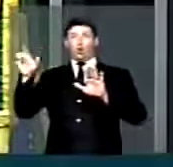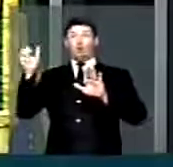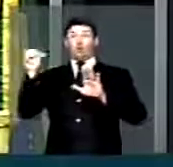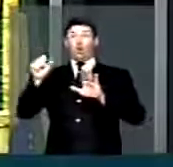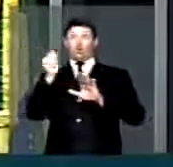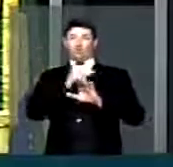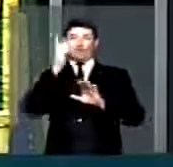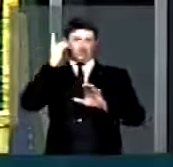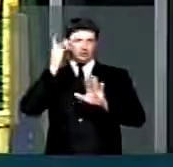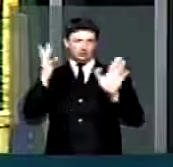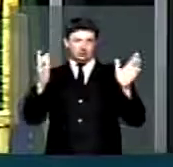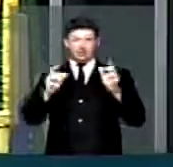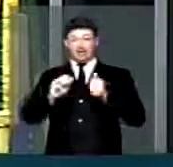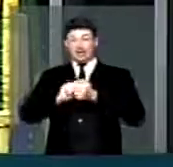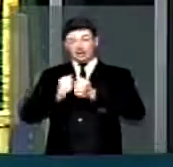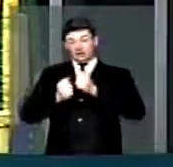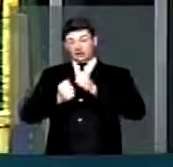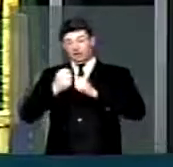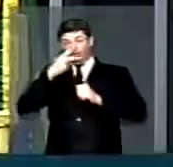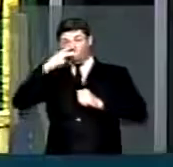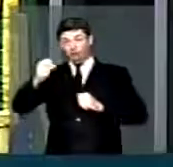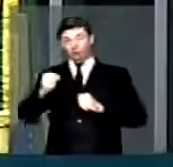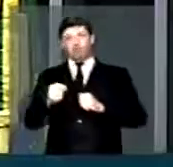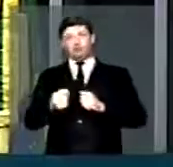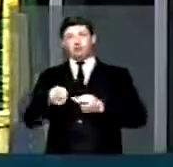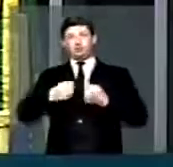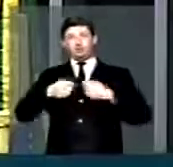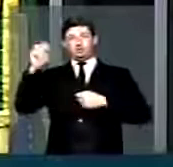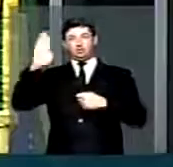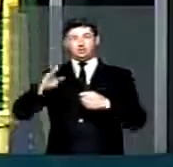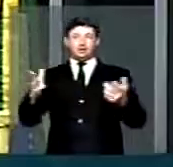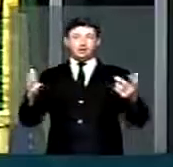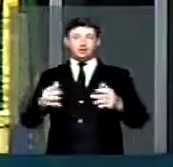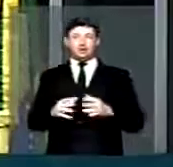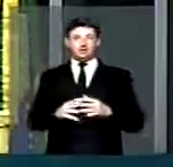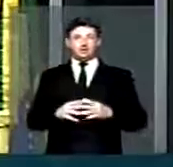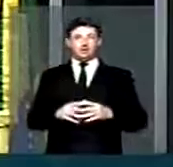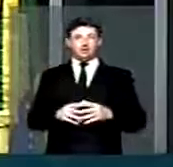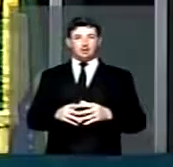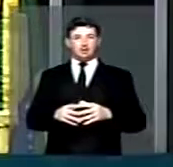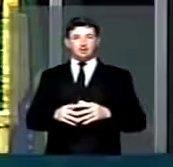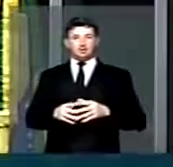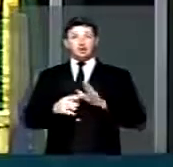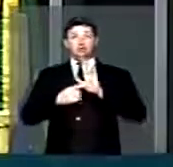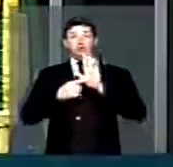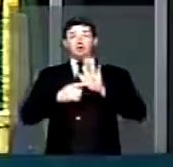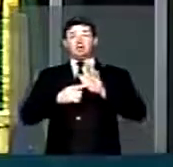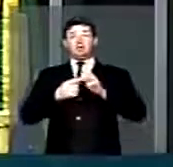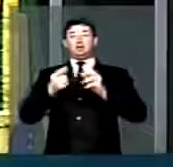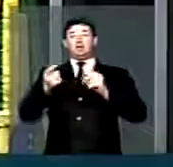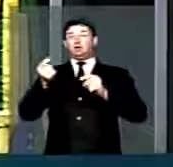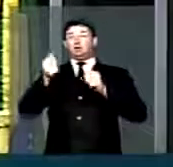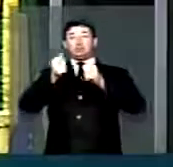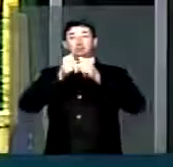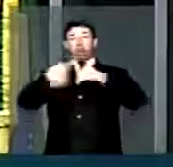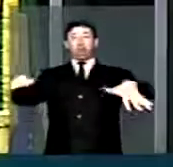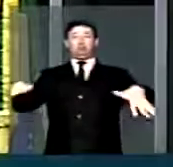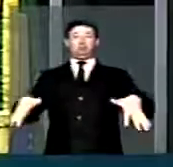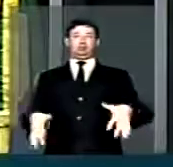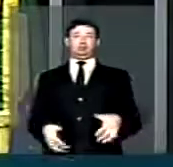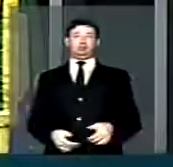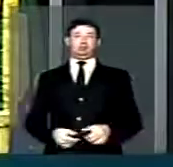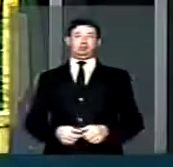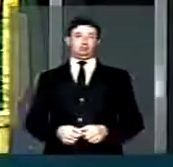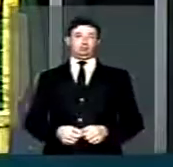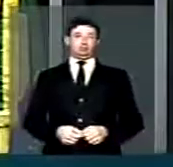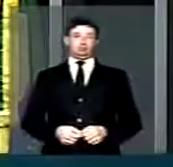que fazer ajustes fortíssimos na economia brasileira, que apresentava sinais de esgotamento do modelo. Então, coube a